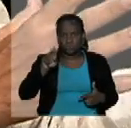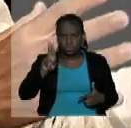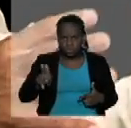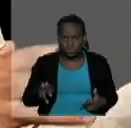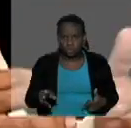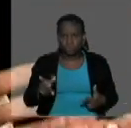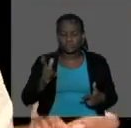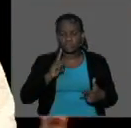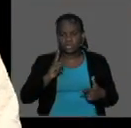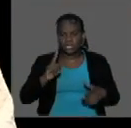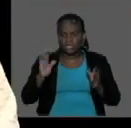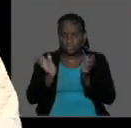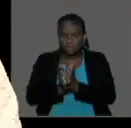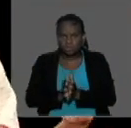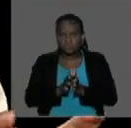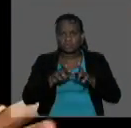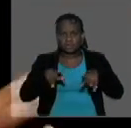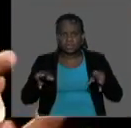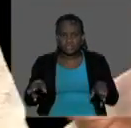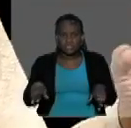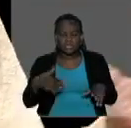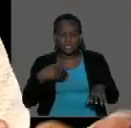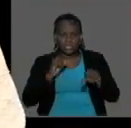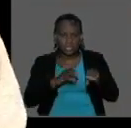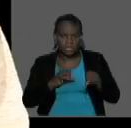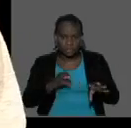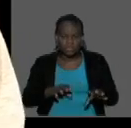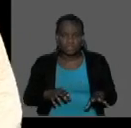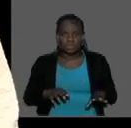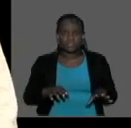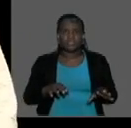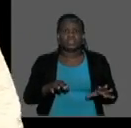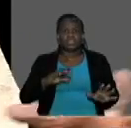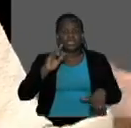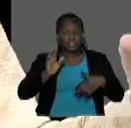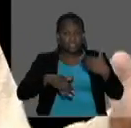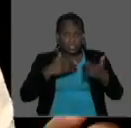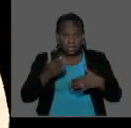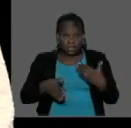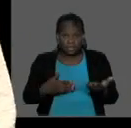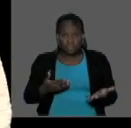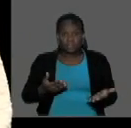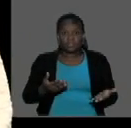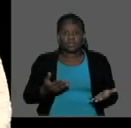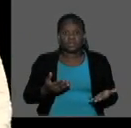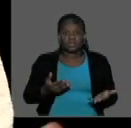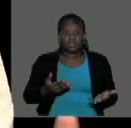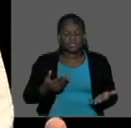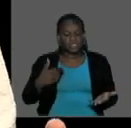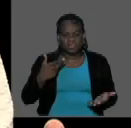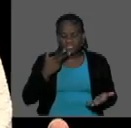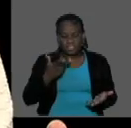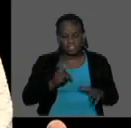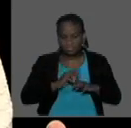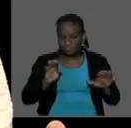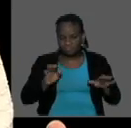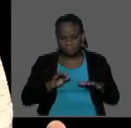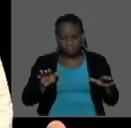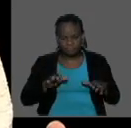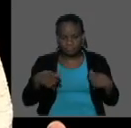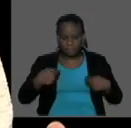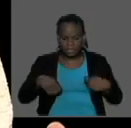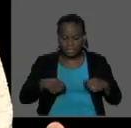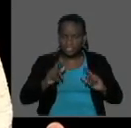onde tem o Ileaê, etc. e tal, e fiquei dando aula ali. Depois eu disse, não, a gente tem